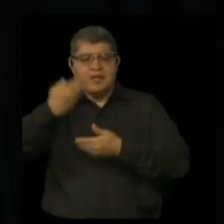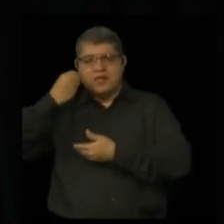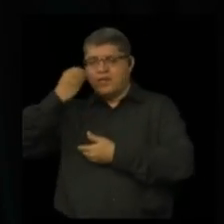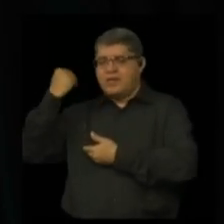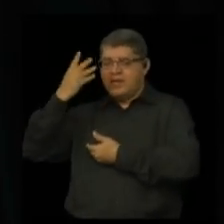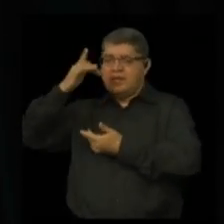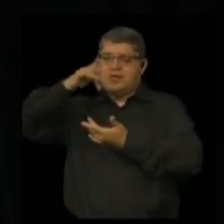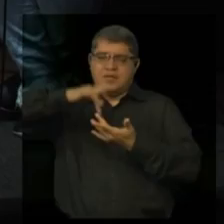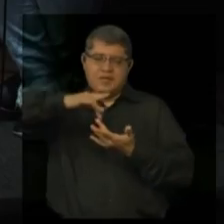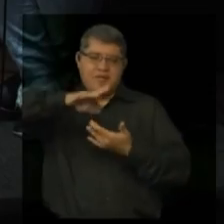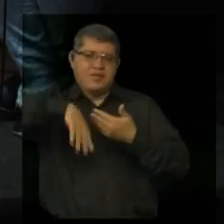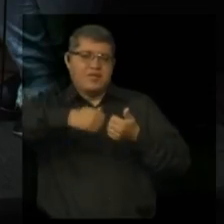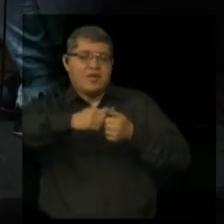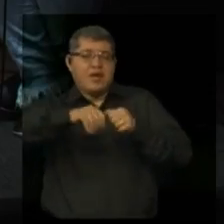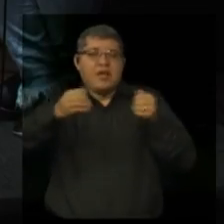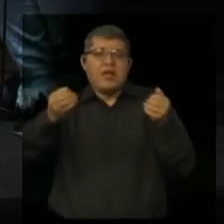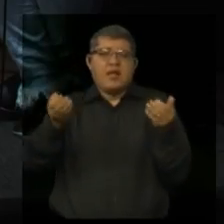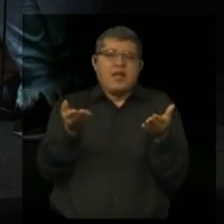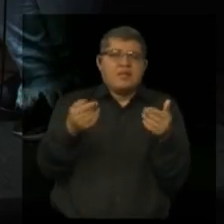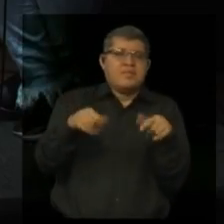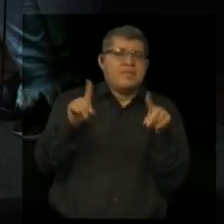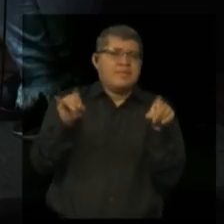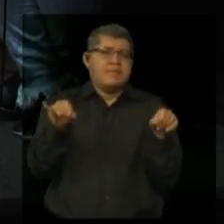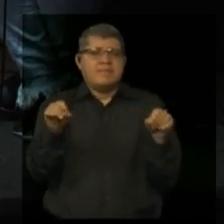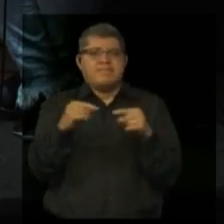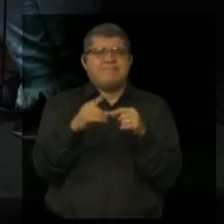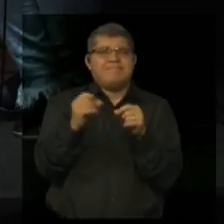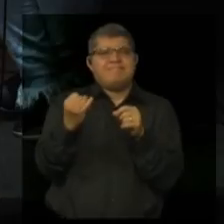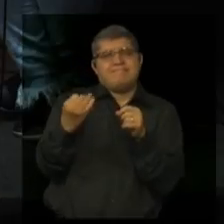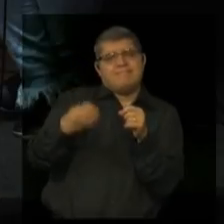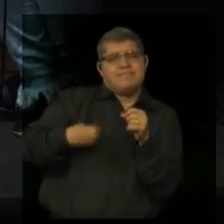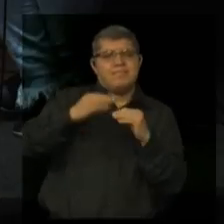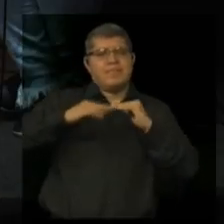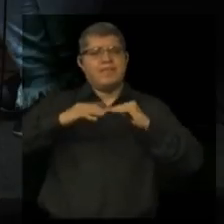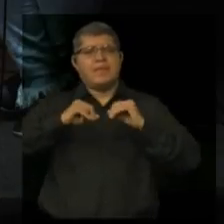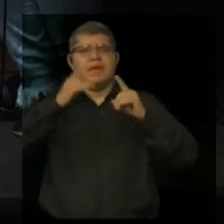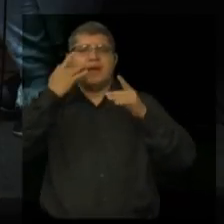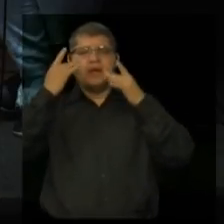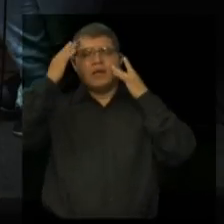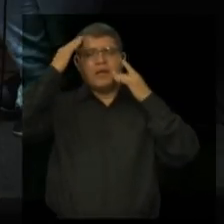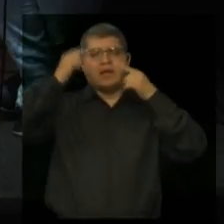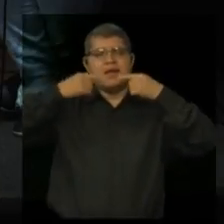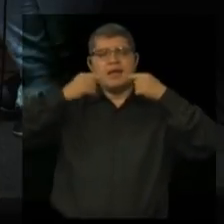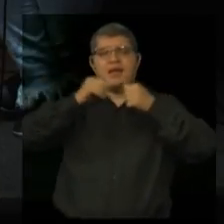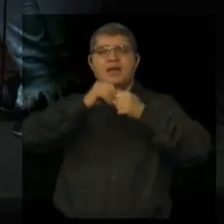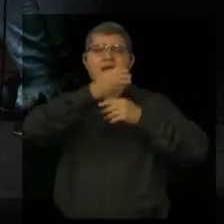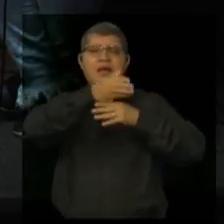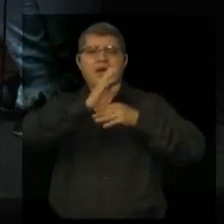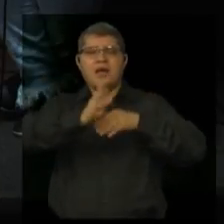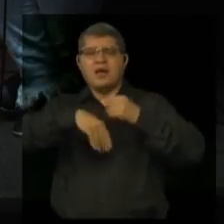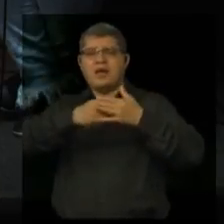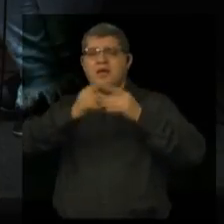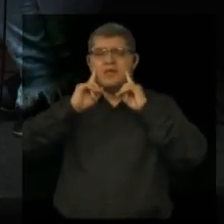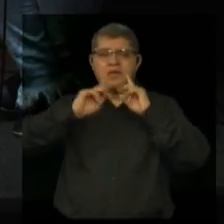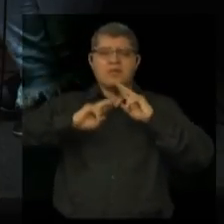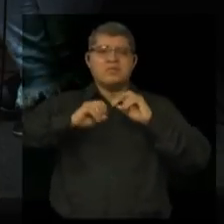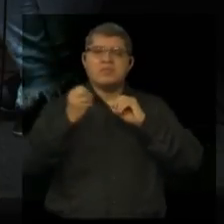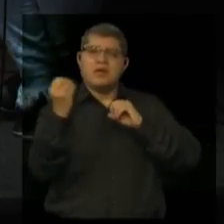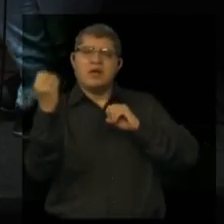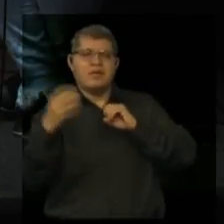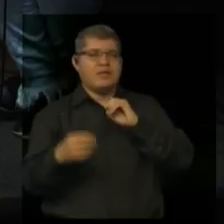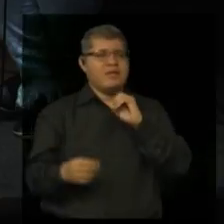já consolidada, né? Agora você também, com a carreira artística, você, com essa carreira de músico, você já alçou voos